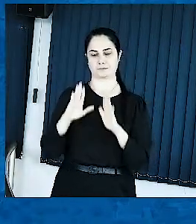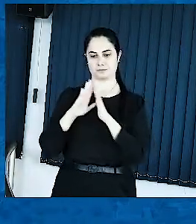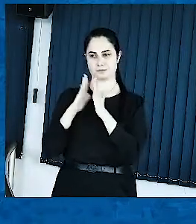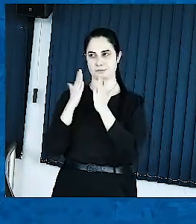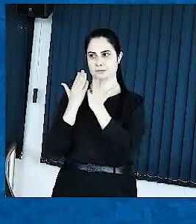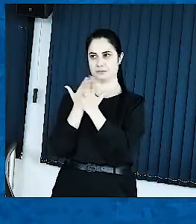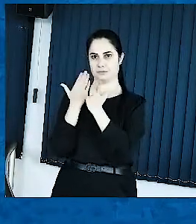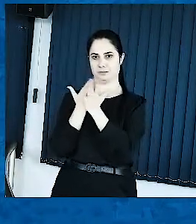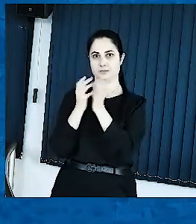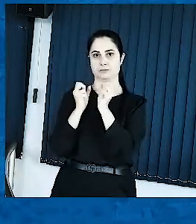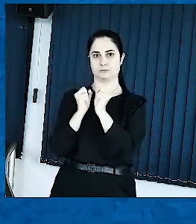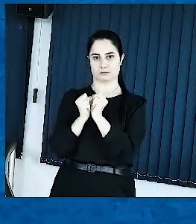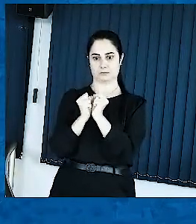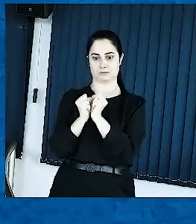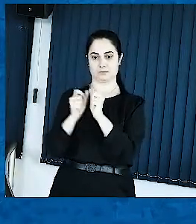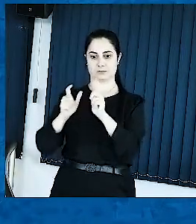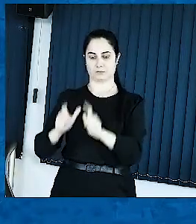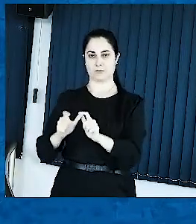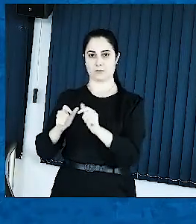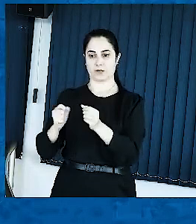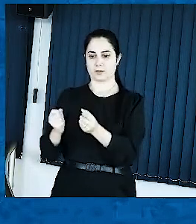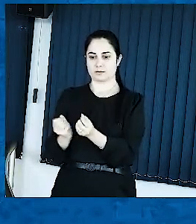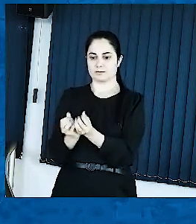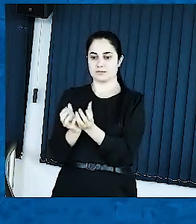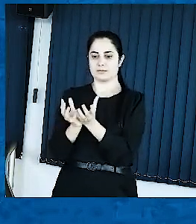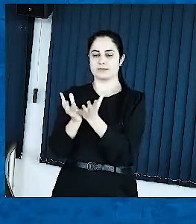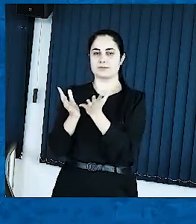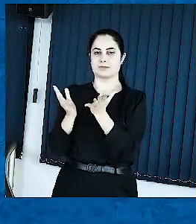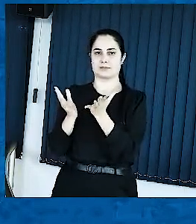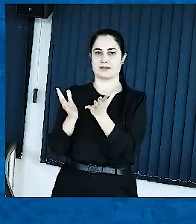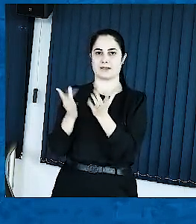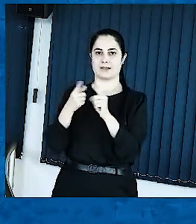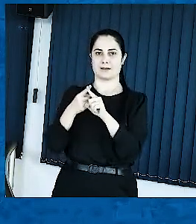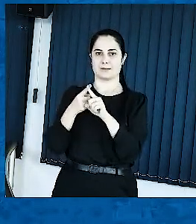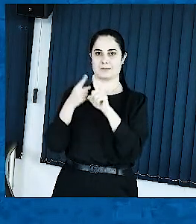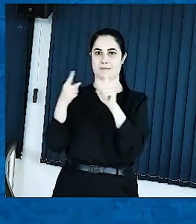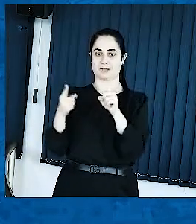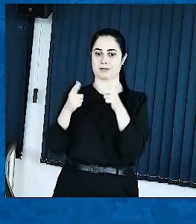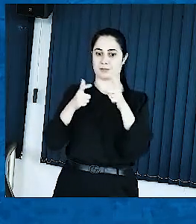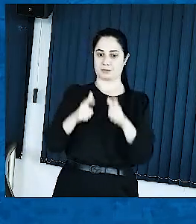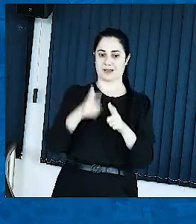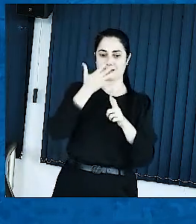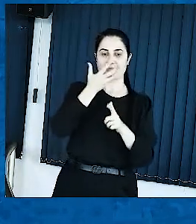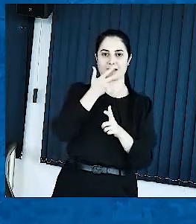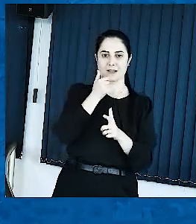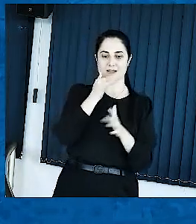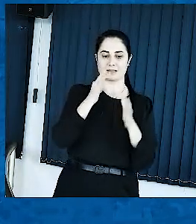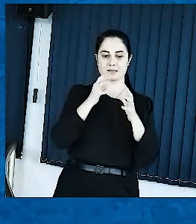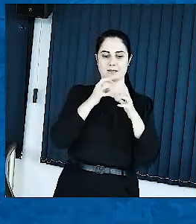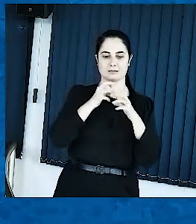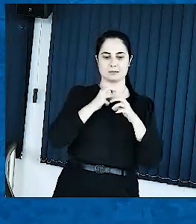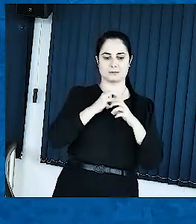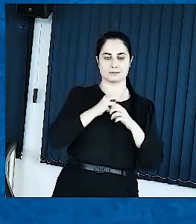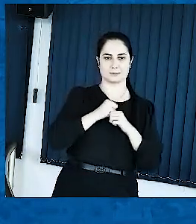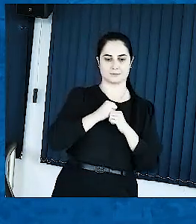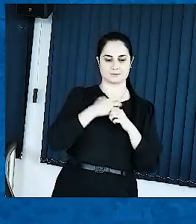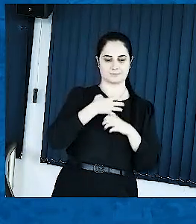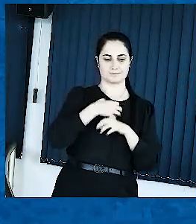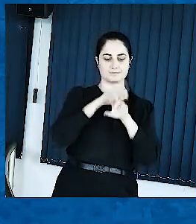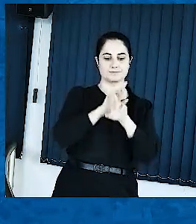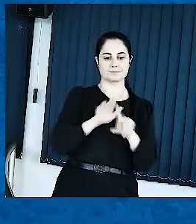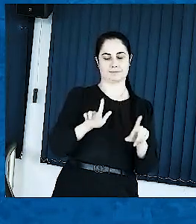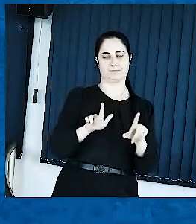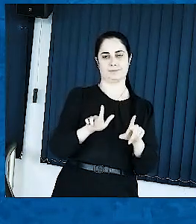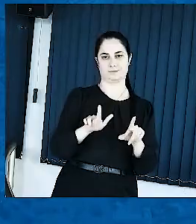A escola pode ser o lugar onde a criança floresce, mas também pode ser um lugar onde ela se sente que ela é